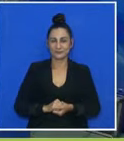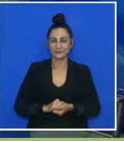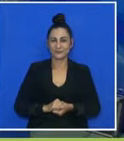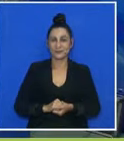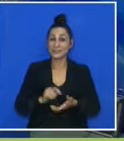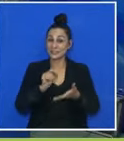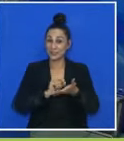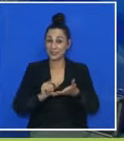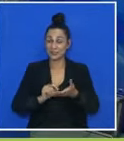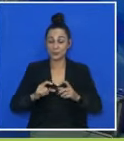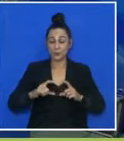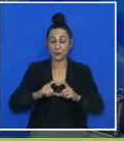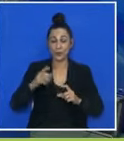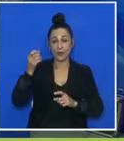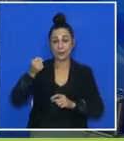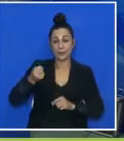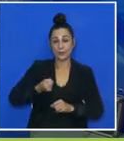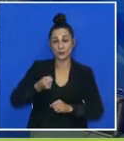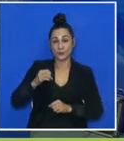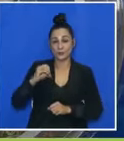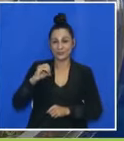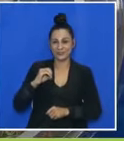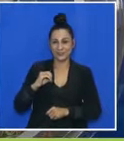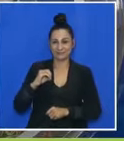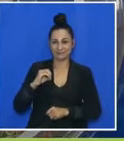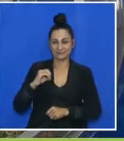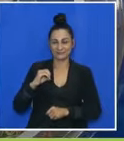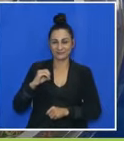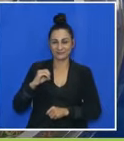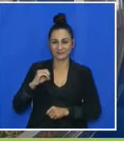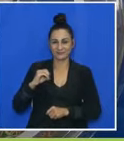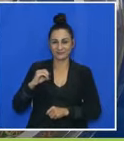E anote aí, bola branca número 0.